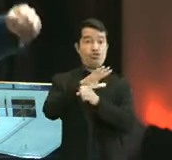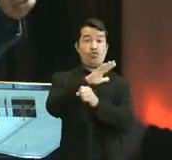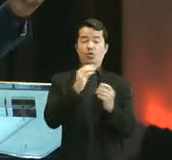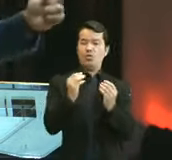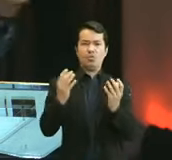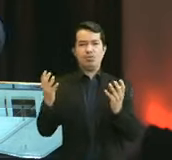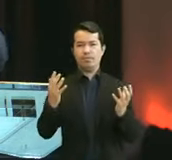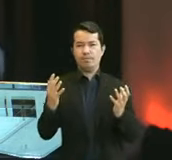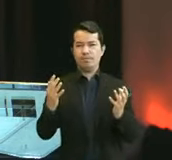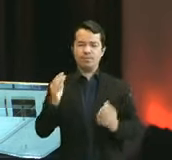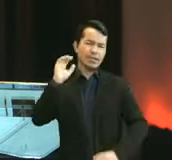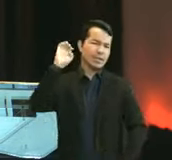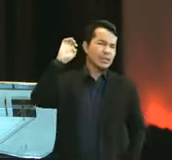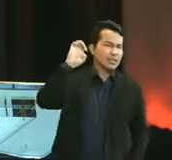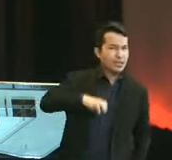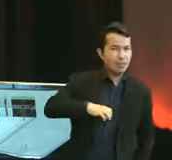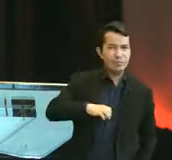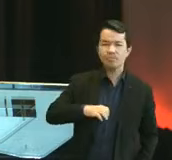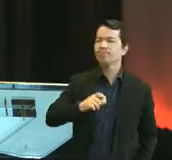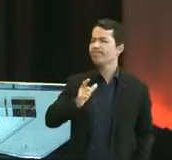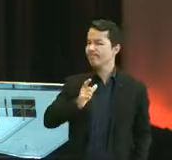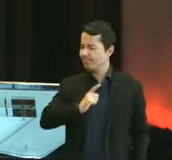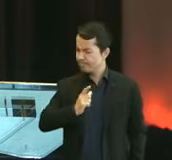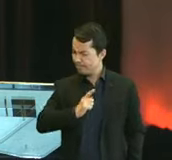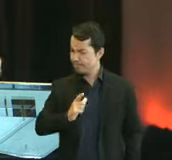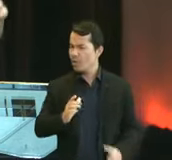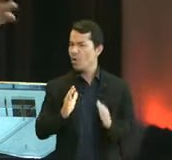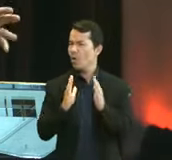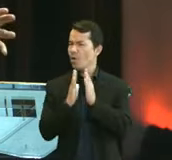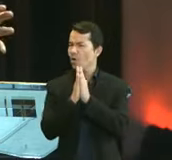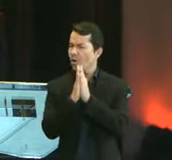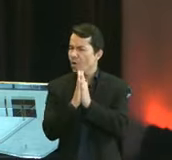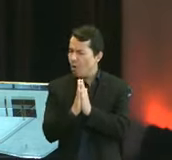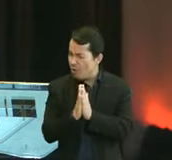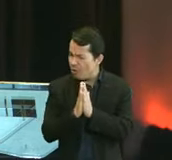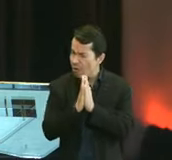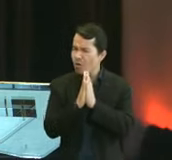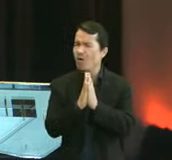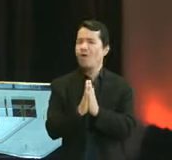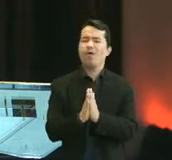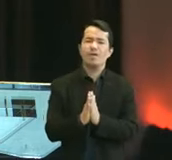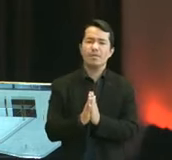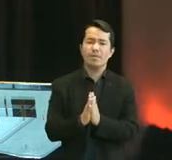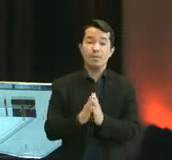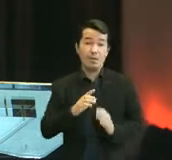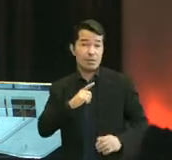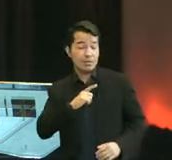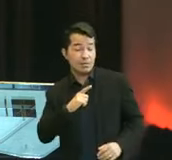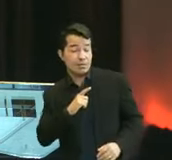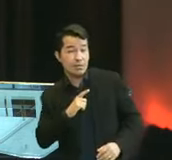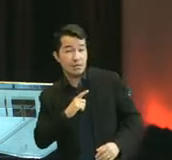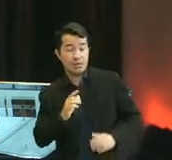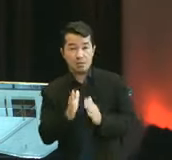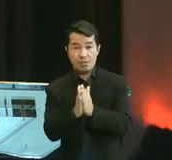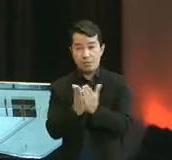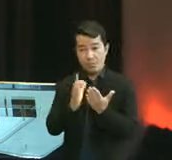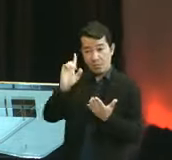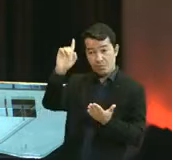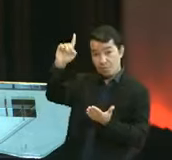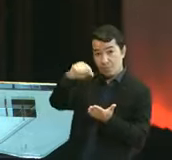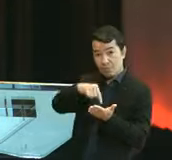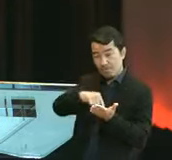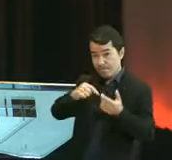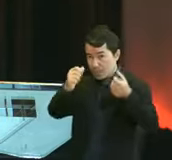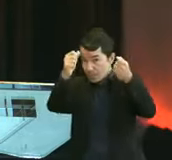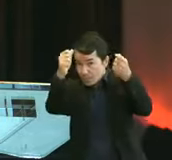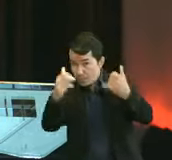um homem de oração. A palavra de Deus vai nos mostrar em Atos capítulo 7, que até mesmo diante do